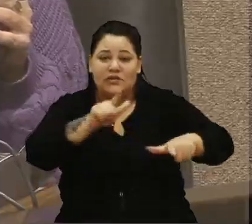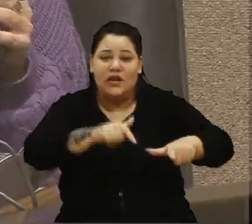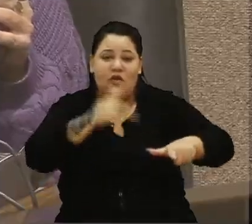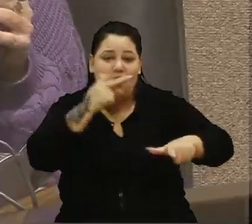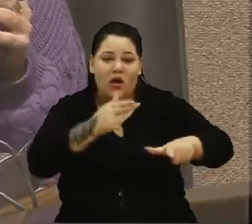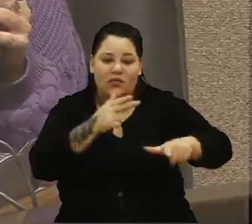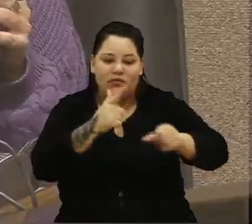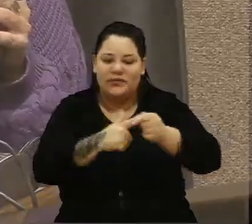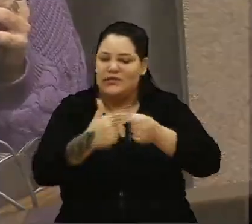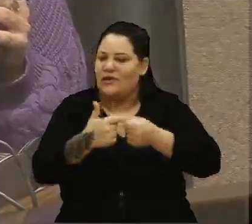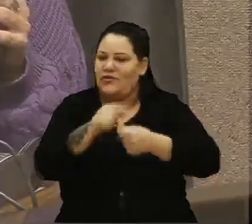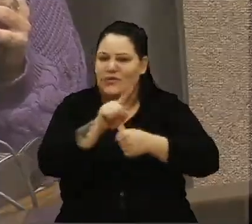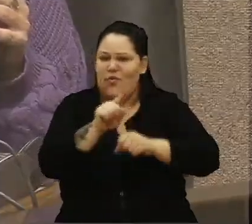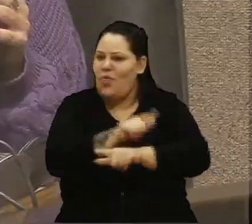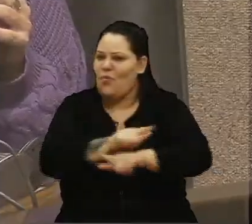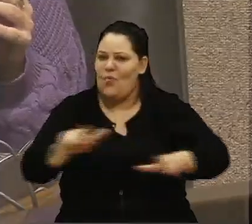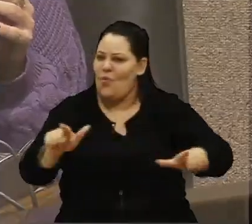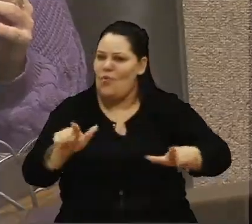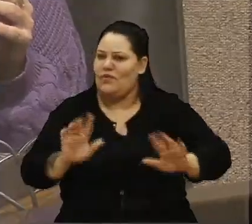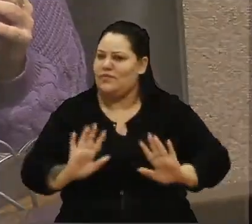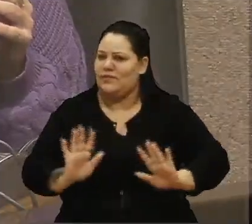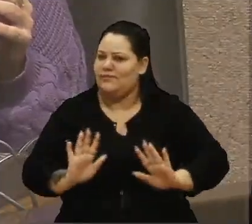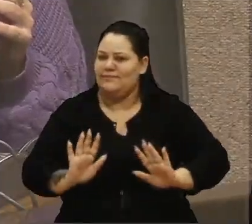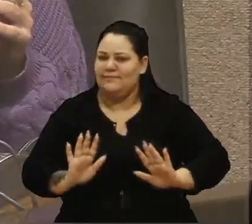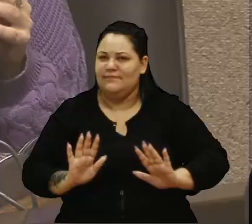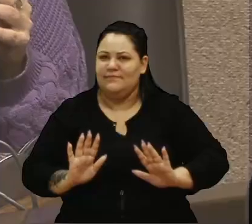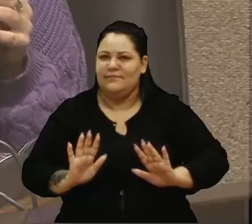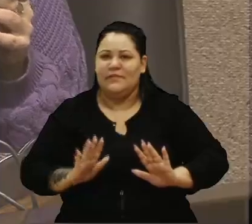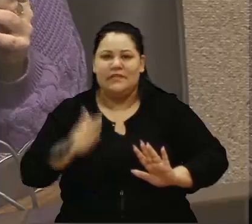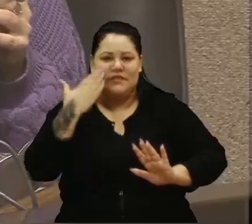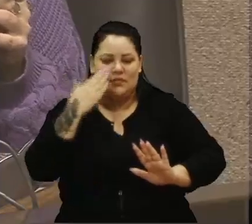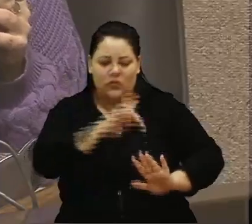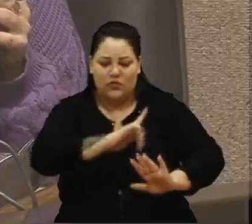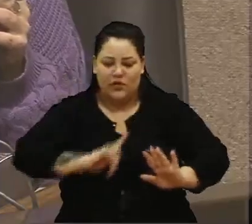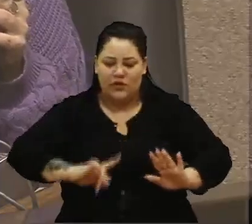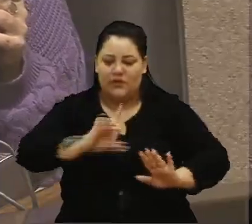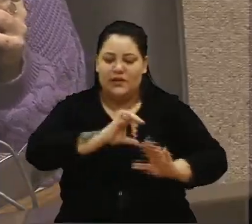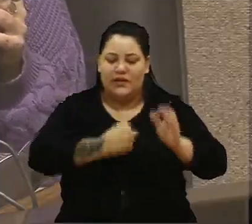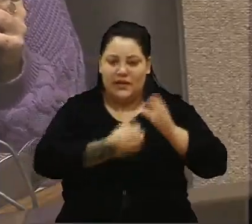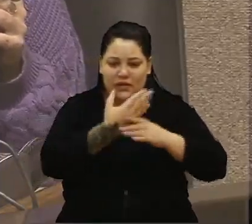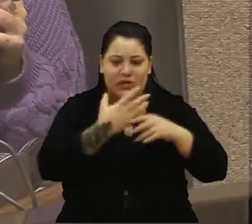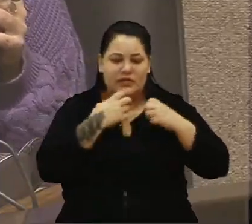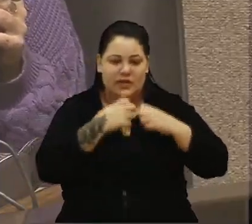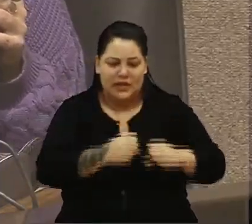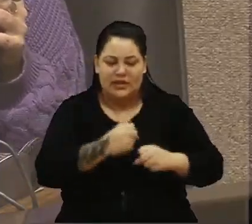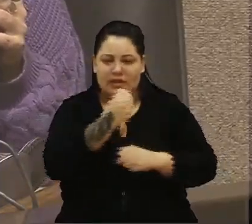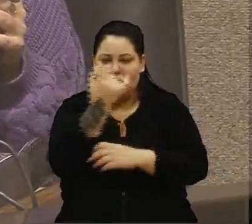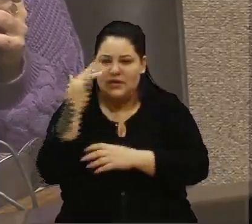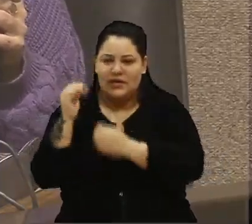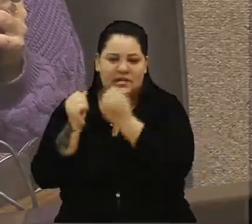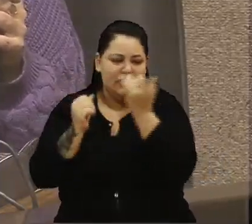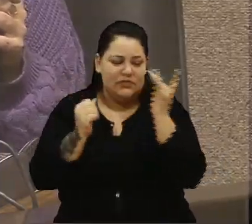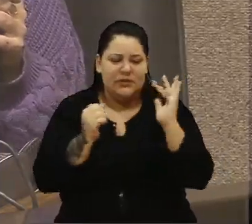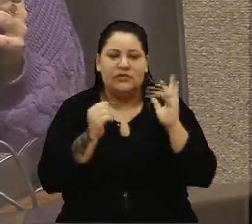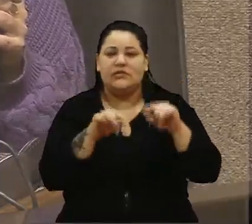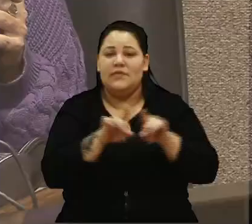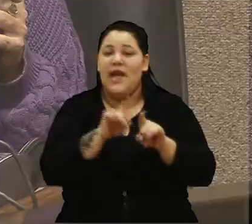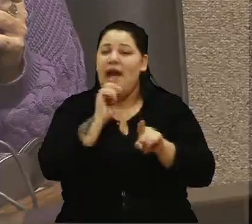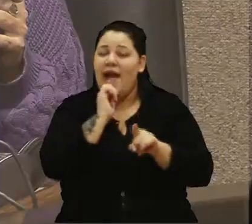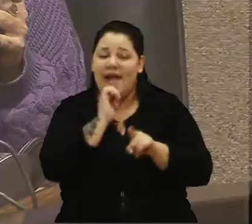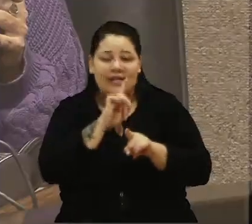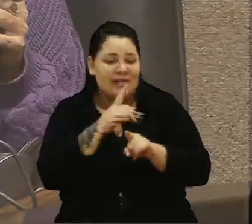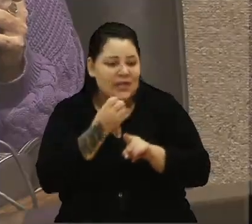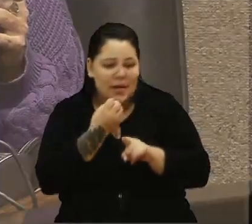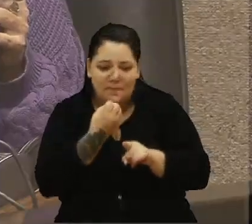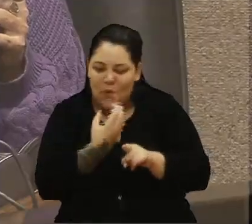cidade não está limpa, não. Apesar do governo ter criado a Secretaria de Gestão Urbana, ainda não